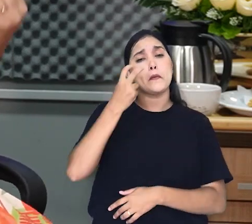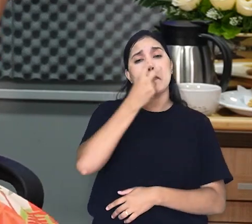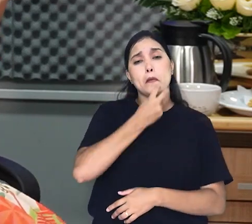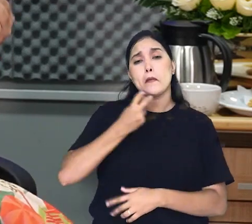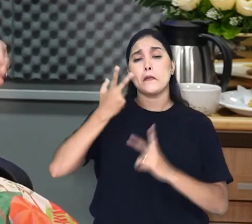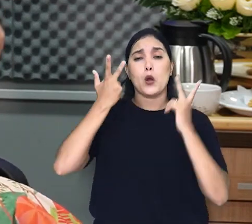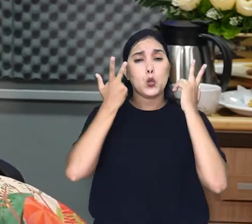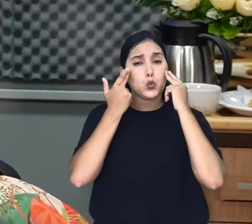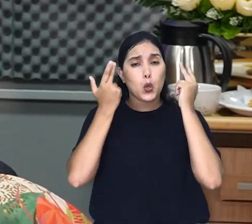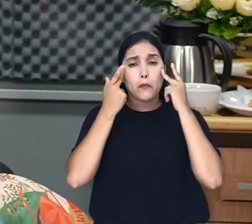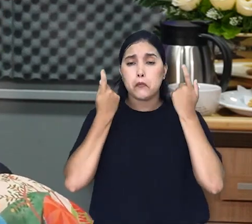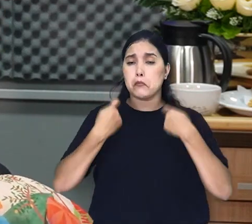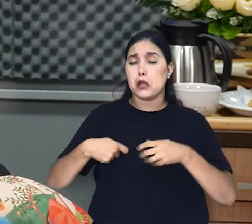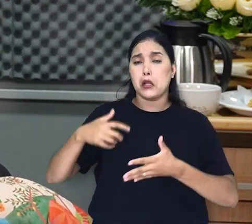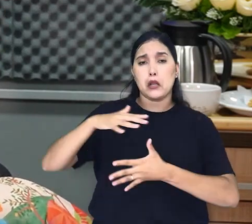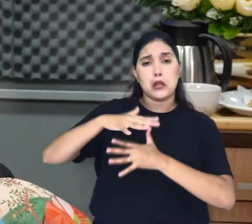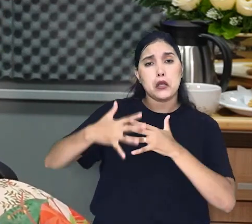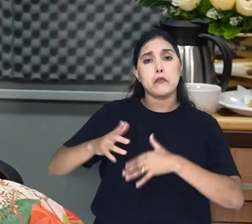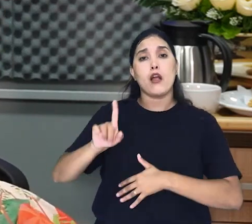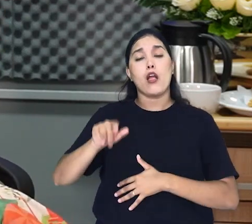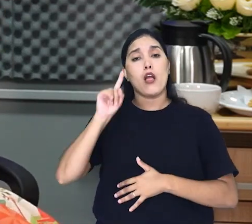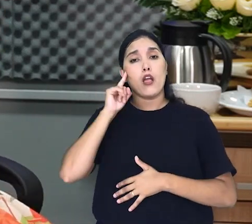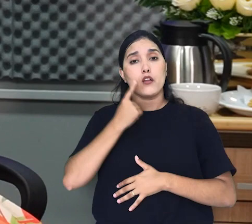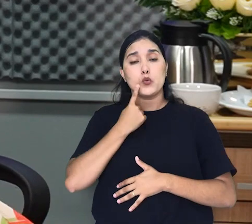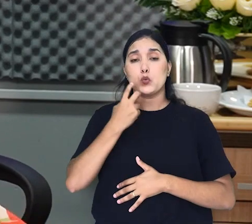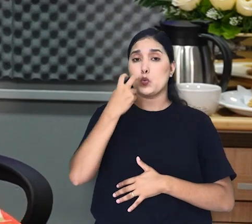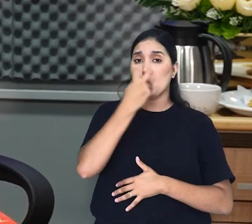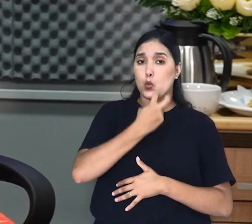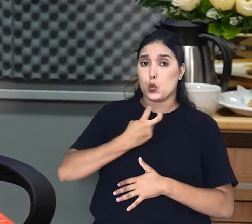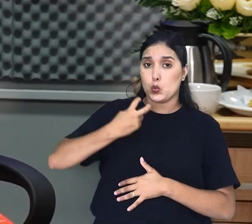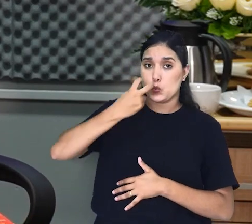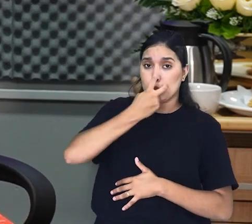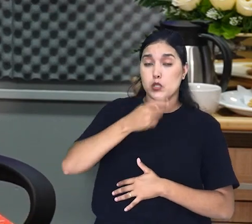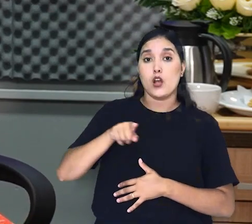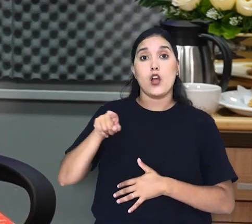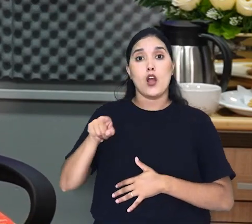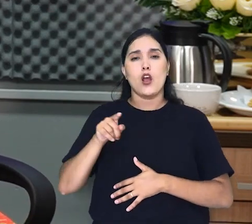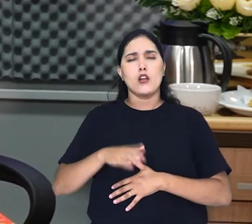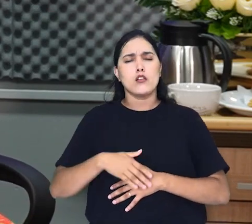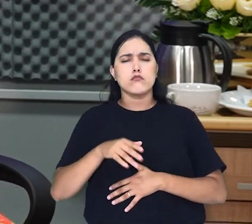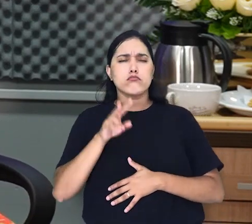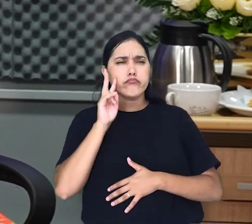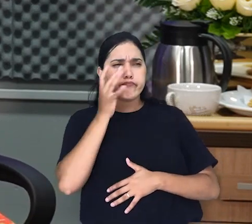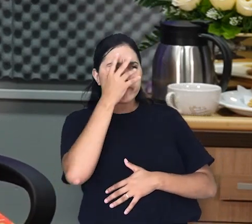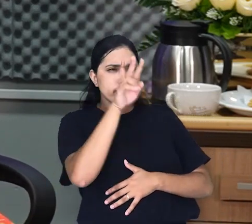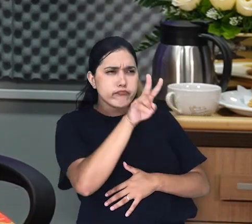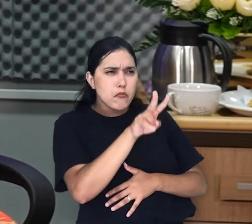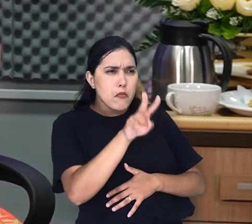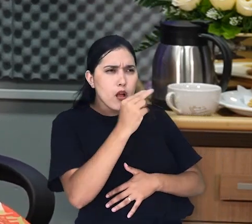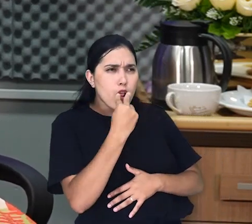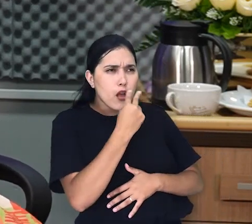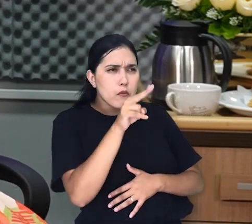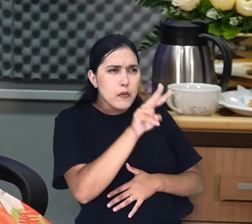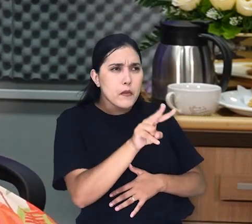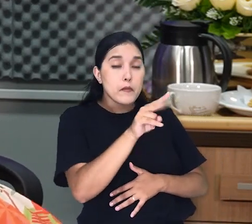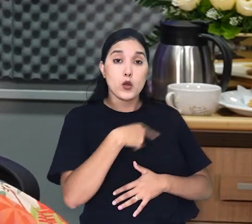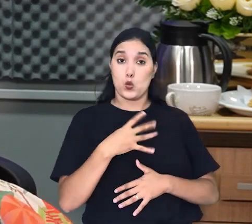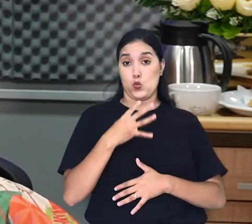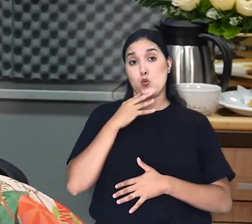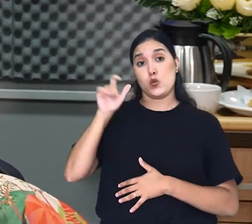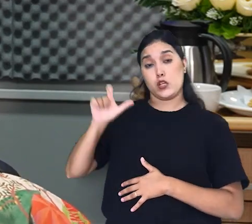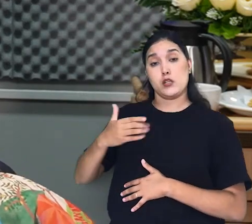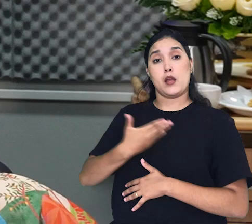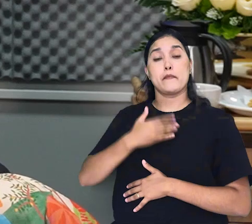surdo, mas daquele que vai precisar dela, né? Porque tem um surdo que, por exemplo, no decorrer da vida dele, ele sofreu